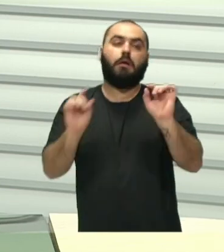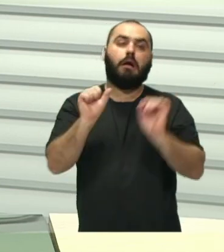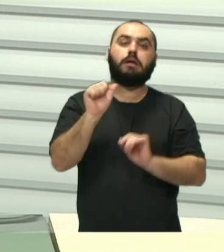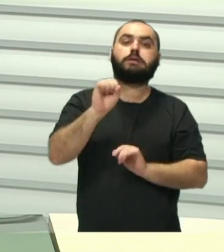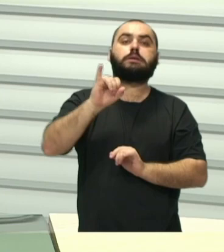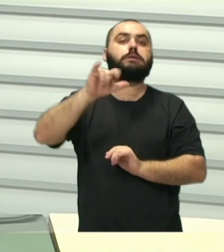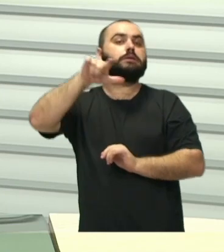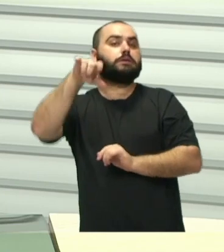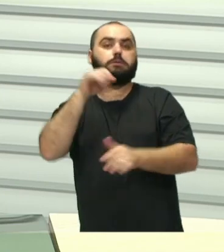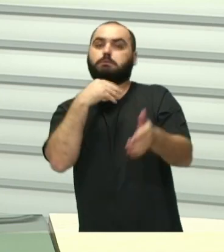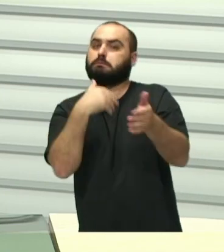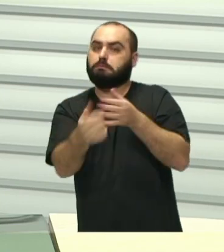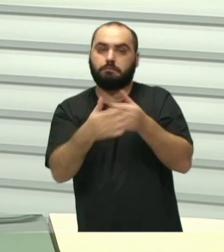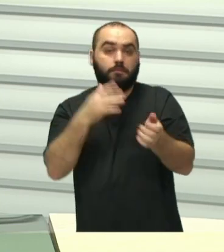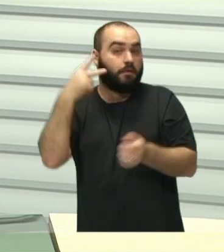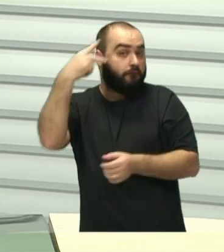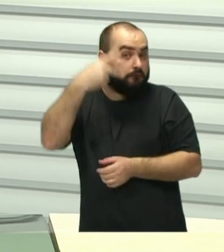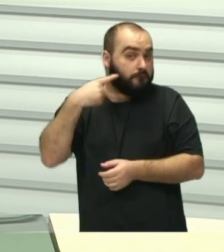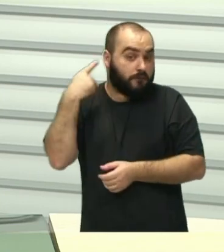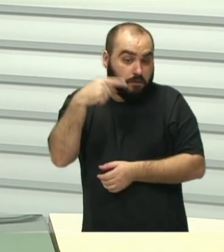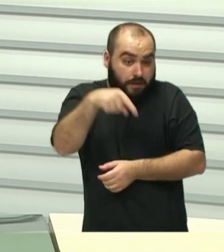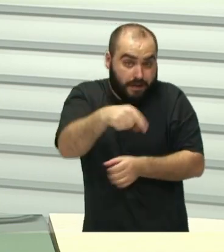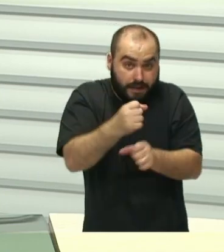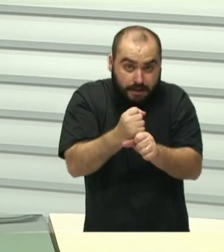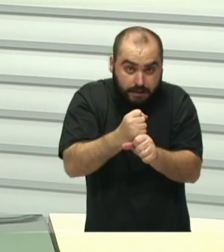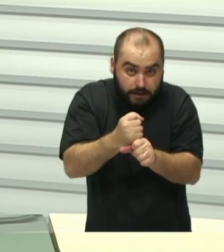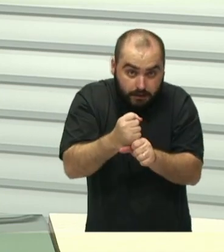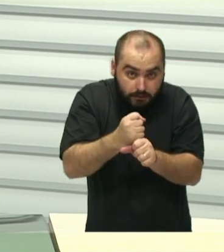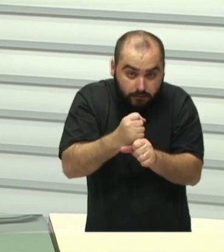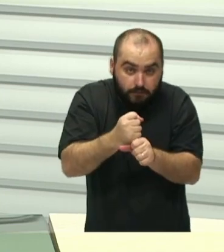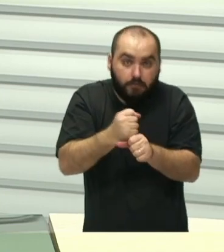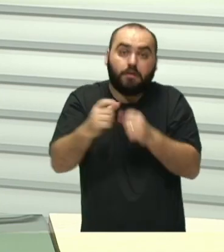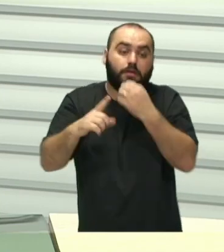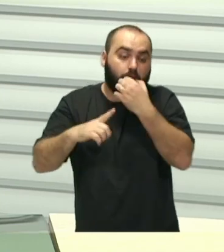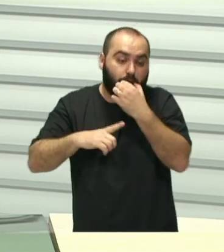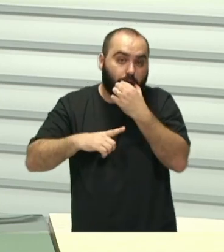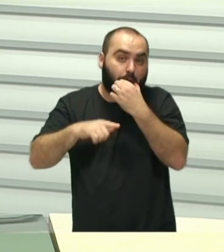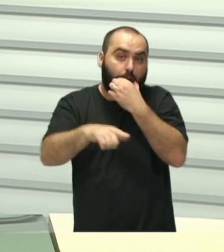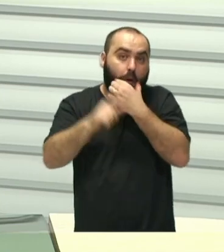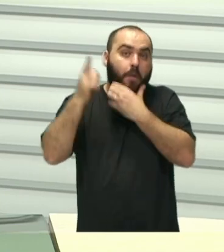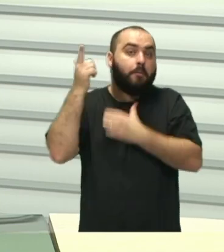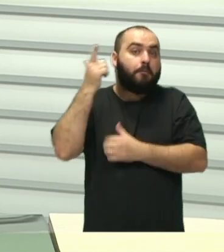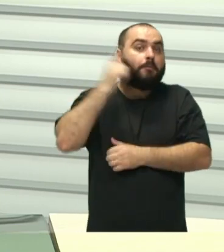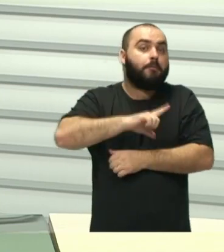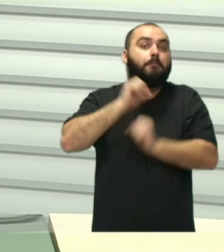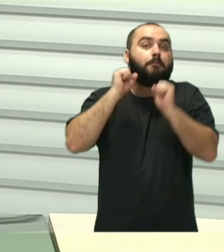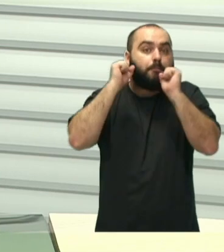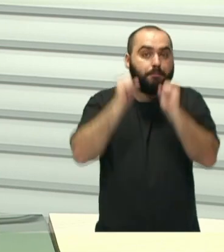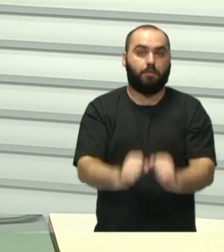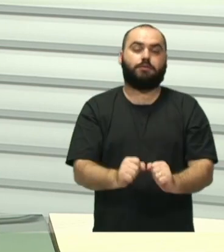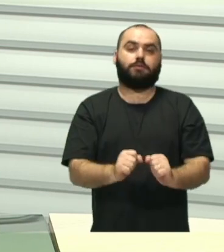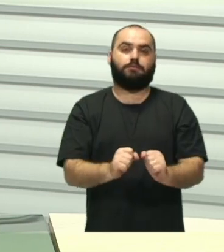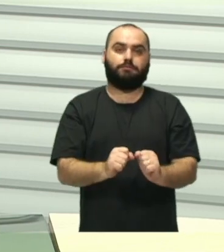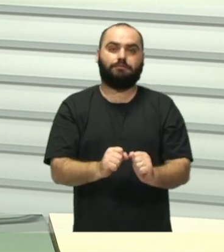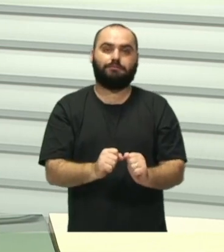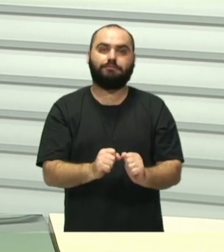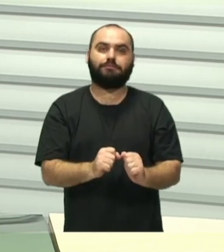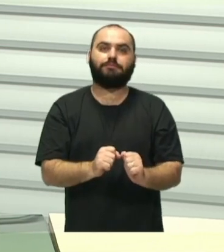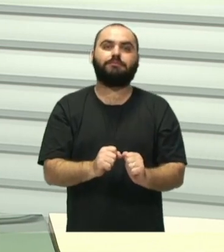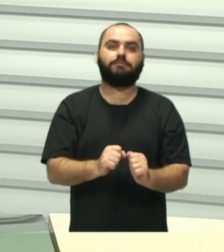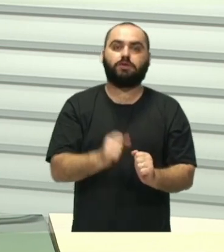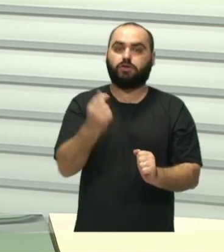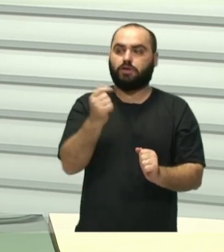o asilo então o vereador de fato a partir desse ano ganha essa ah e também pelo que a gente